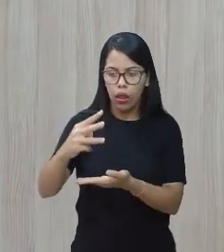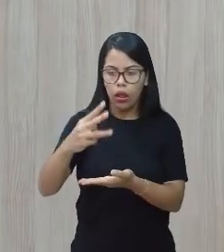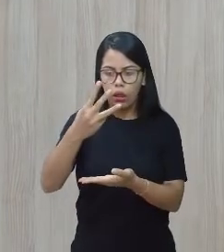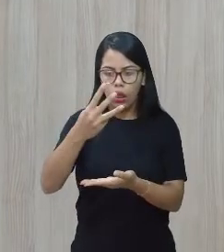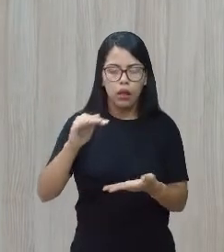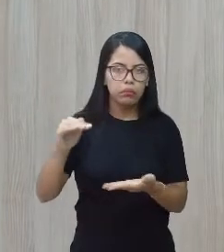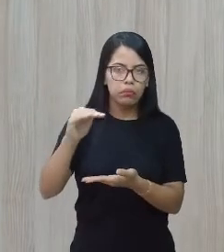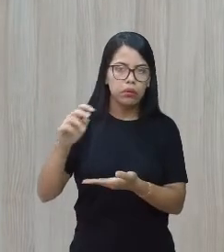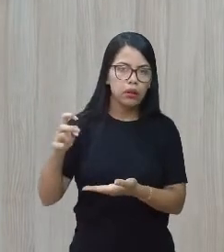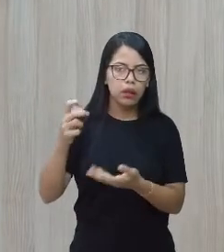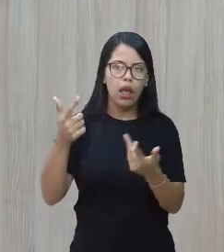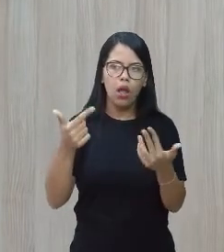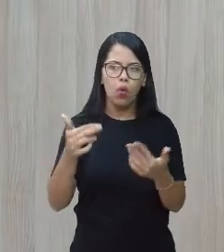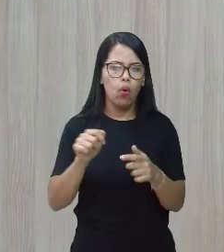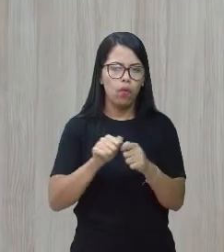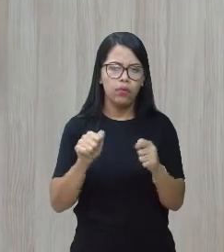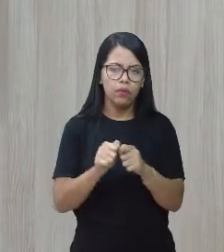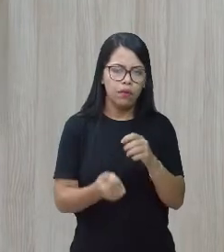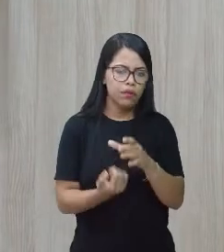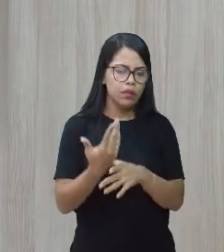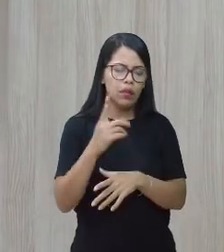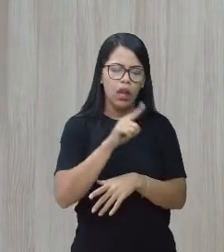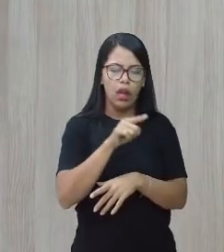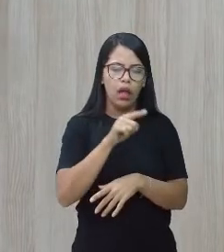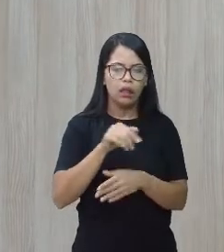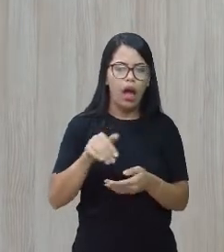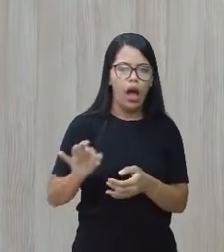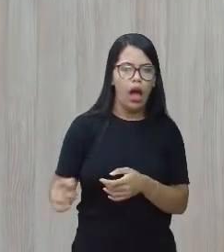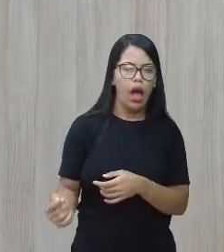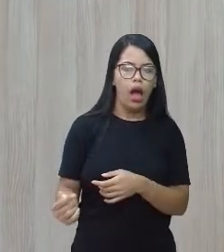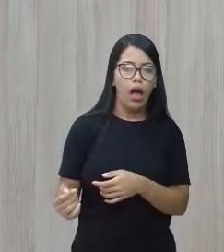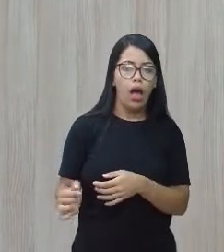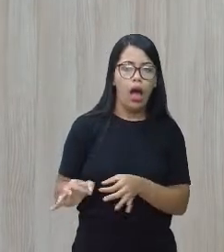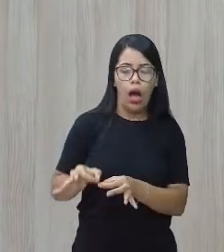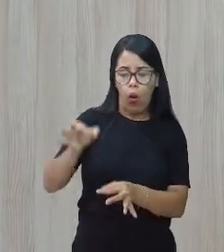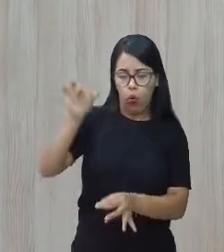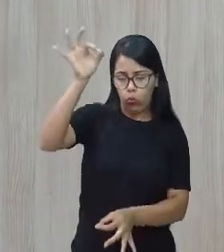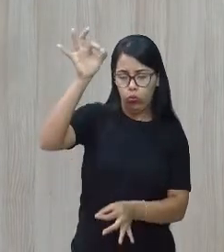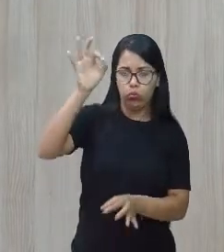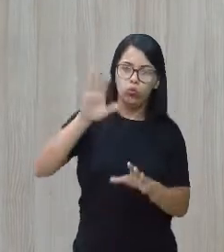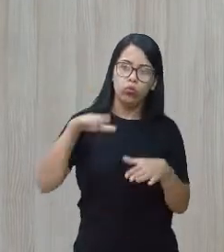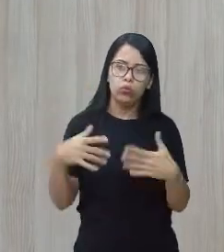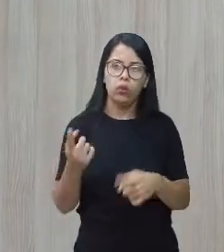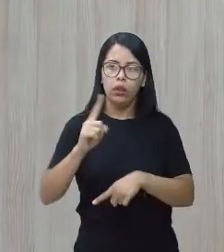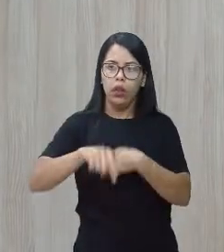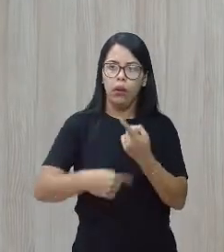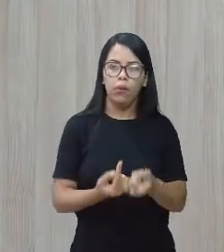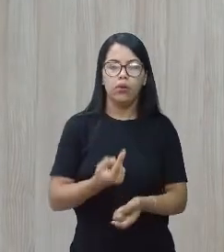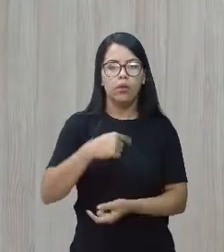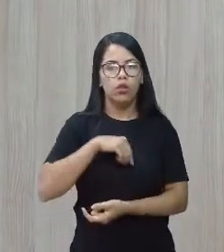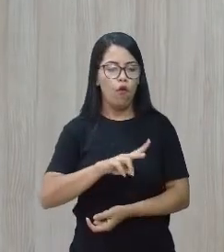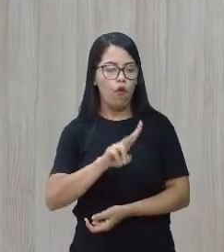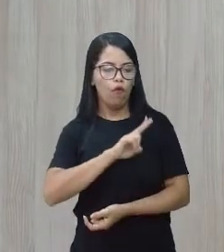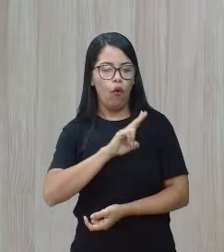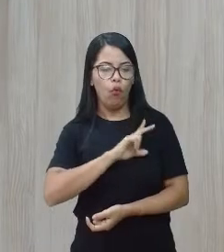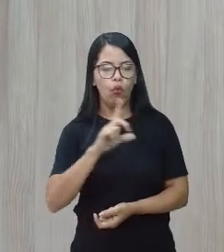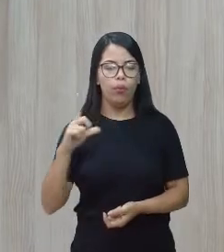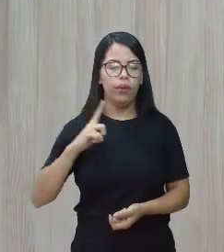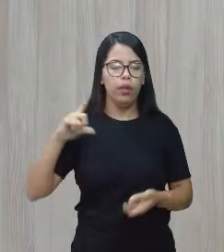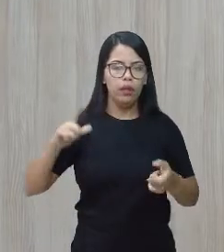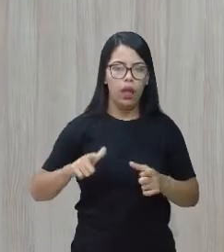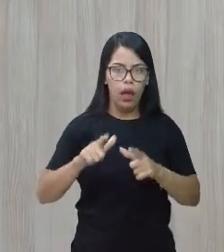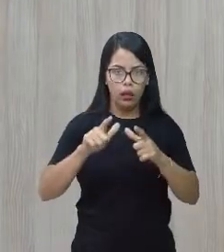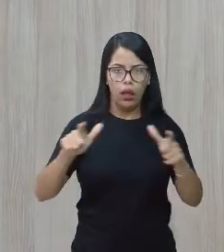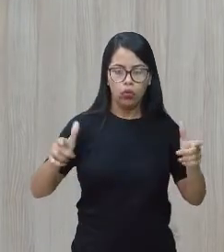lá na altura, certo? Depois disso, a gente viu a questão do volume de um bloco retangular,